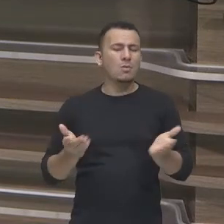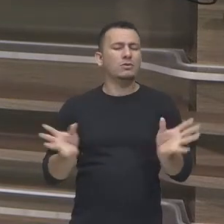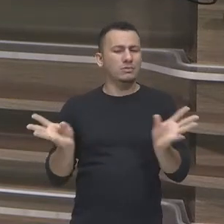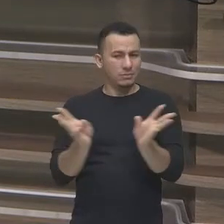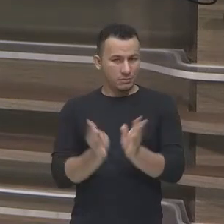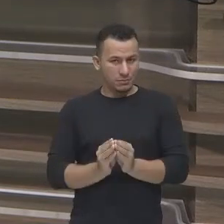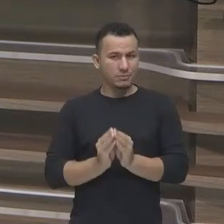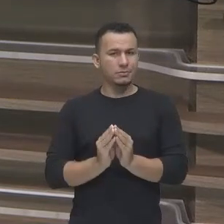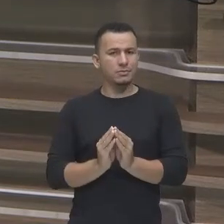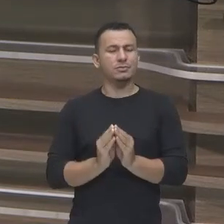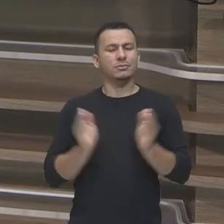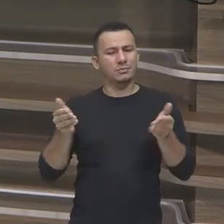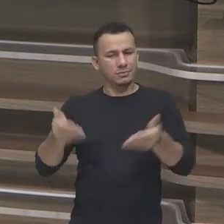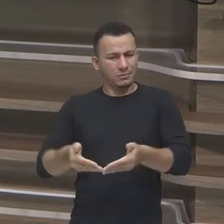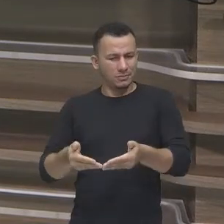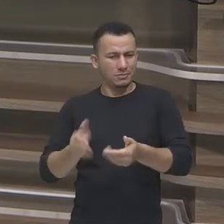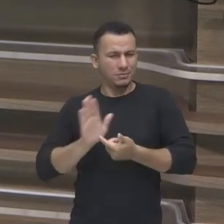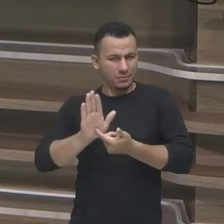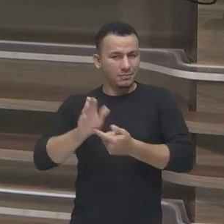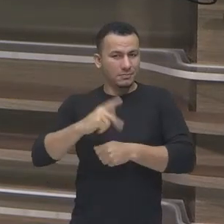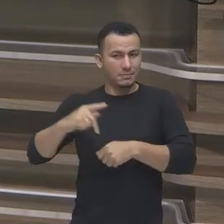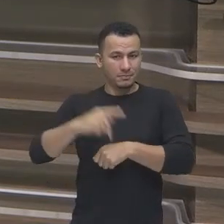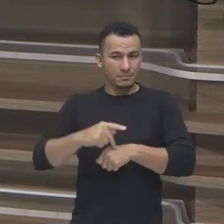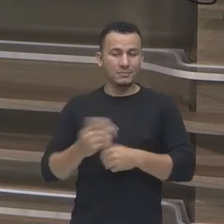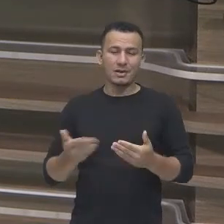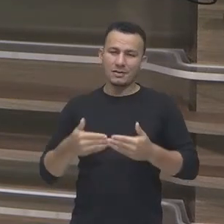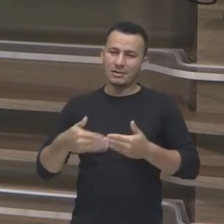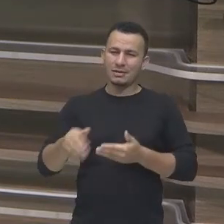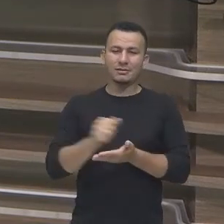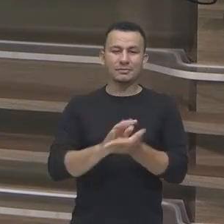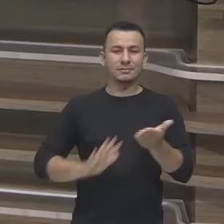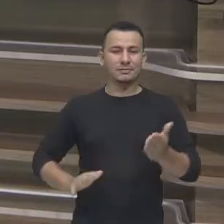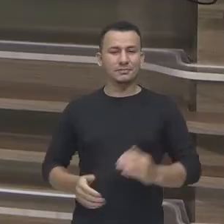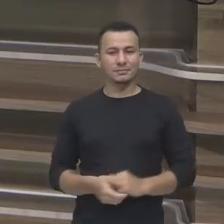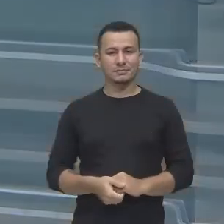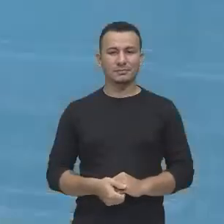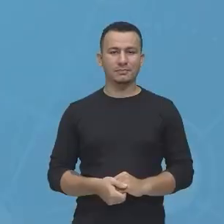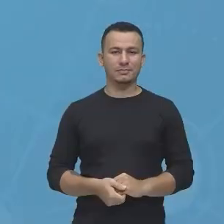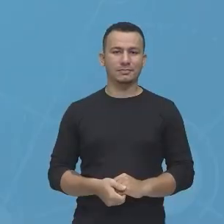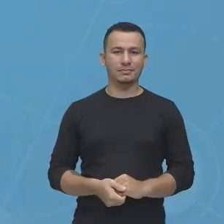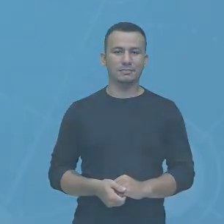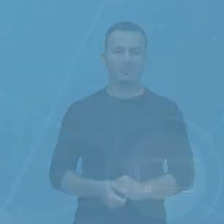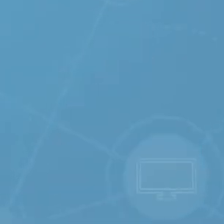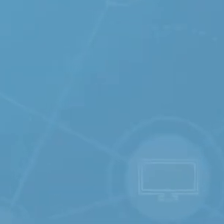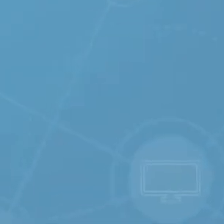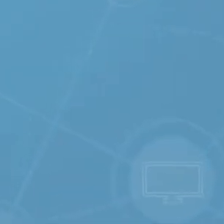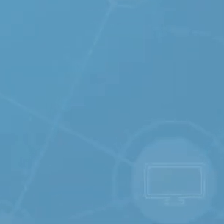focamos nesses exemplos que nós verificamos aí, ok? Vamos agora para a nossa DLI.